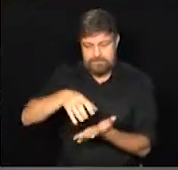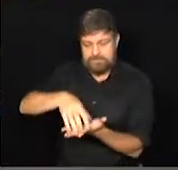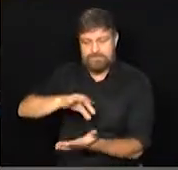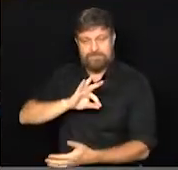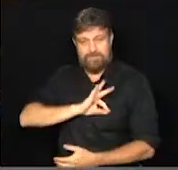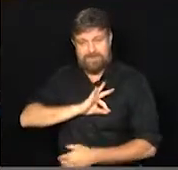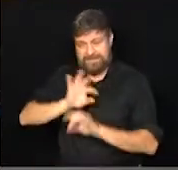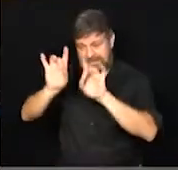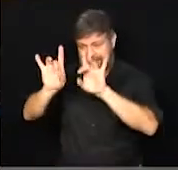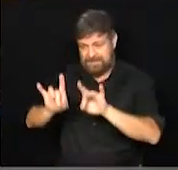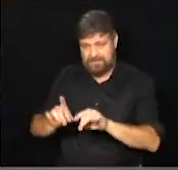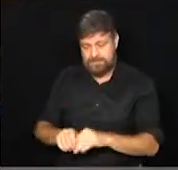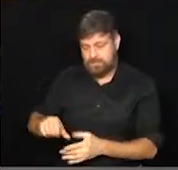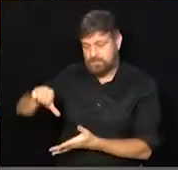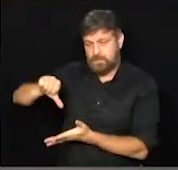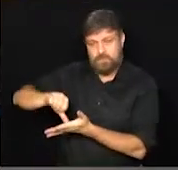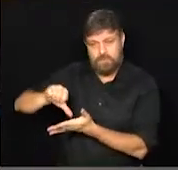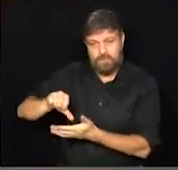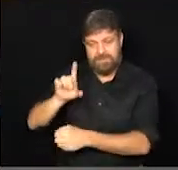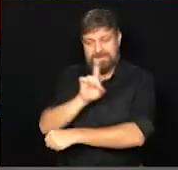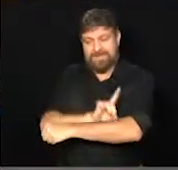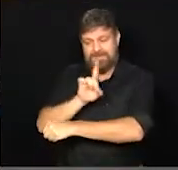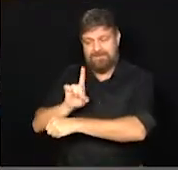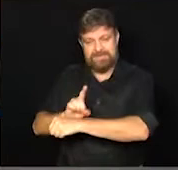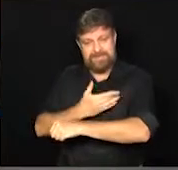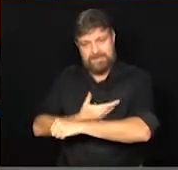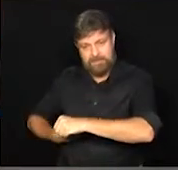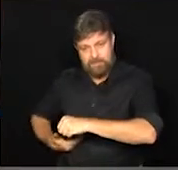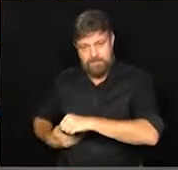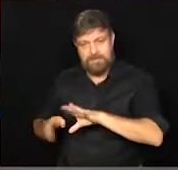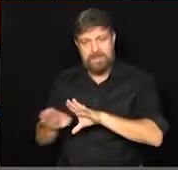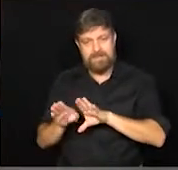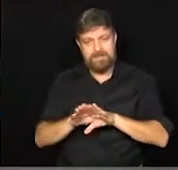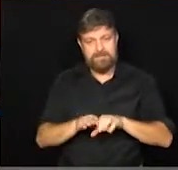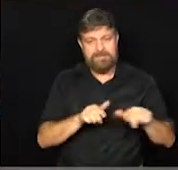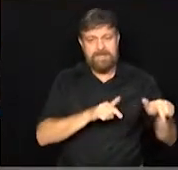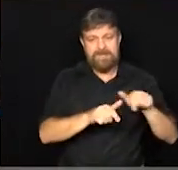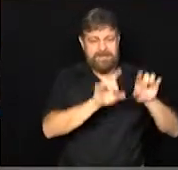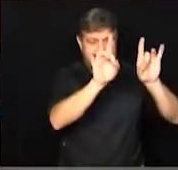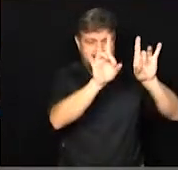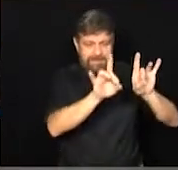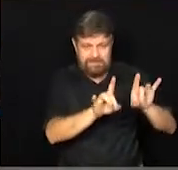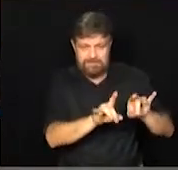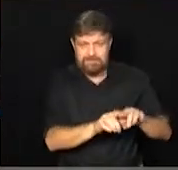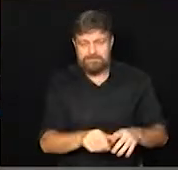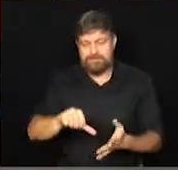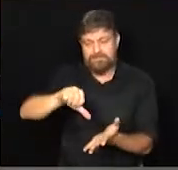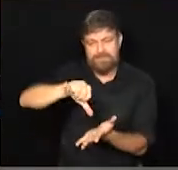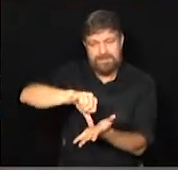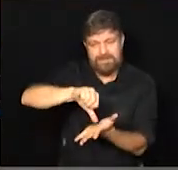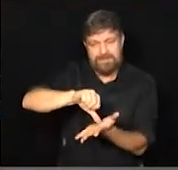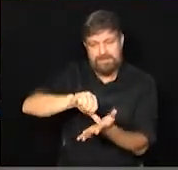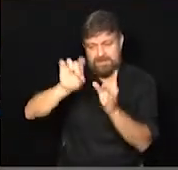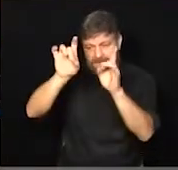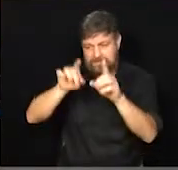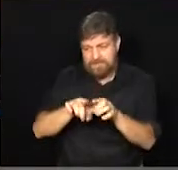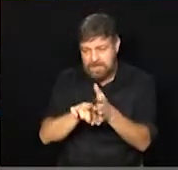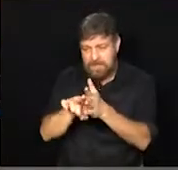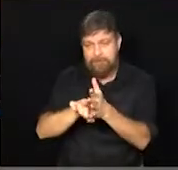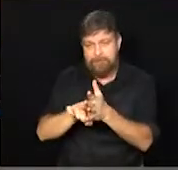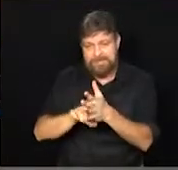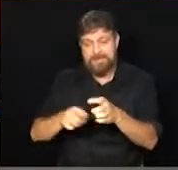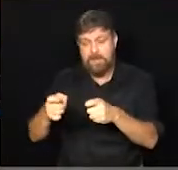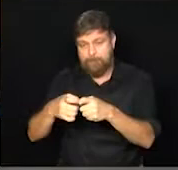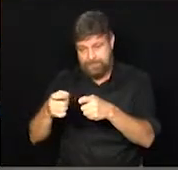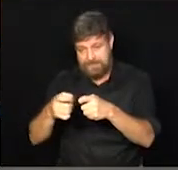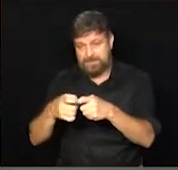especializadas, núcleos de defensoria pública, serviços de saúde especializados, centros especializados de perícias